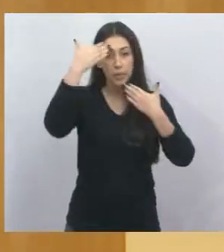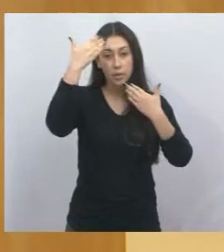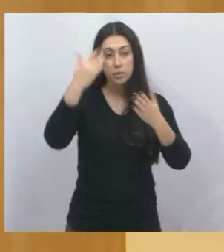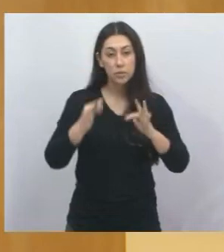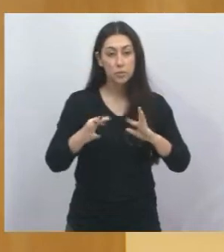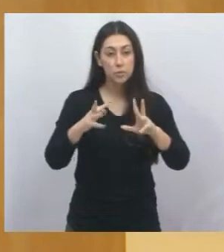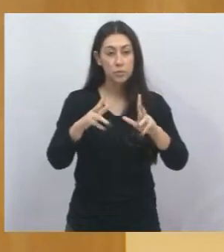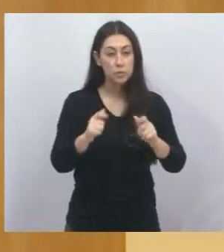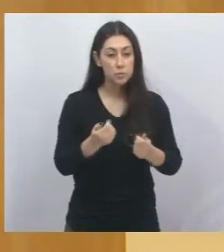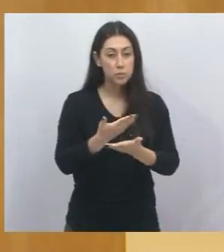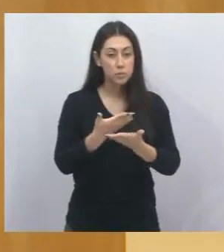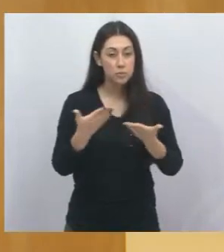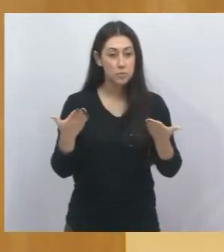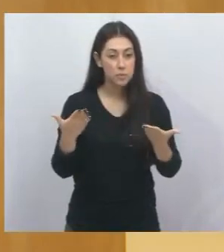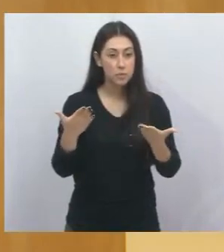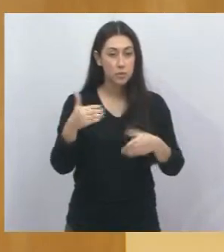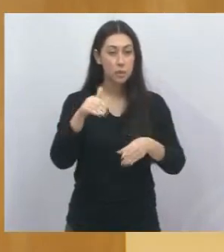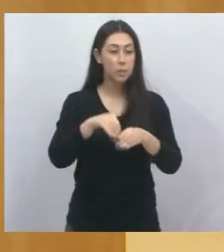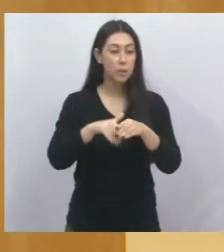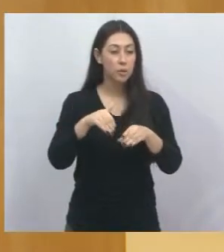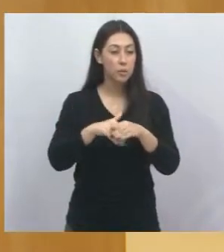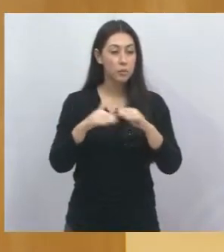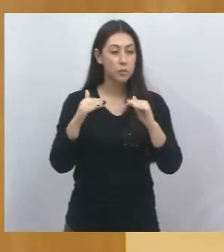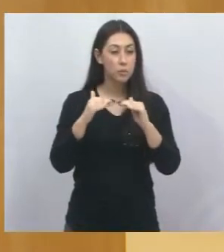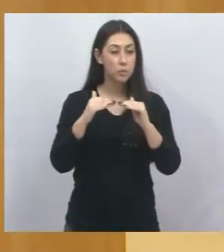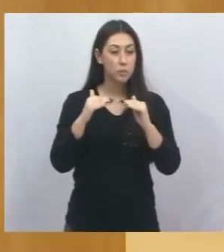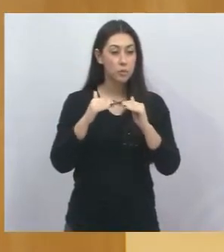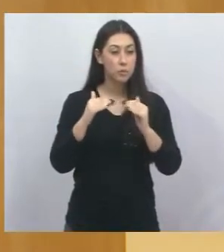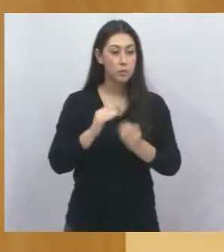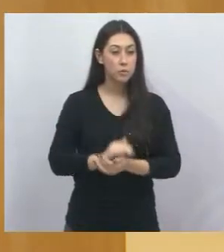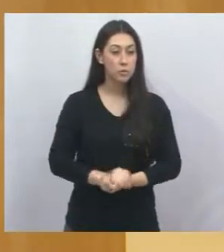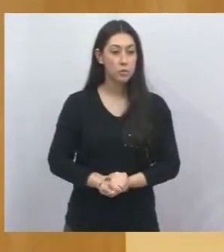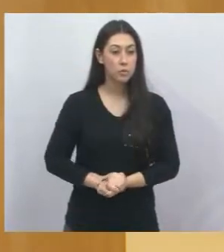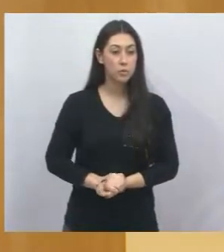todos vocês pelo voto favorável, no caso.